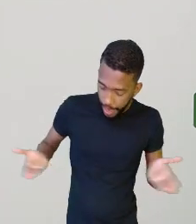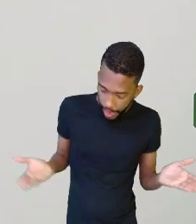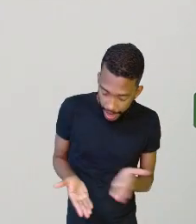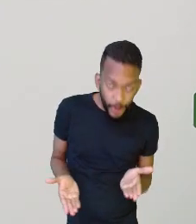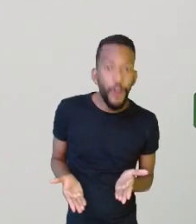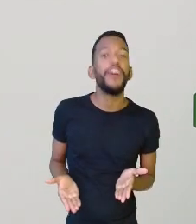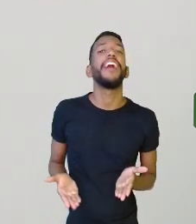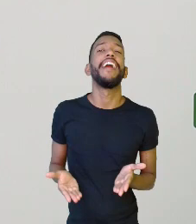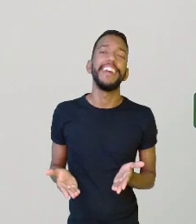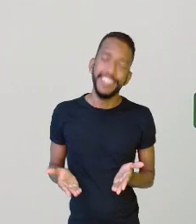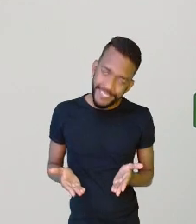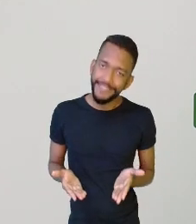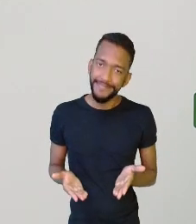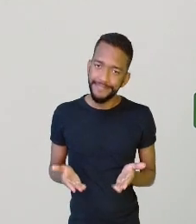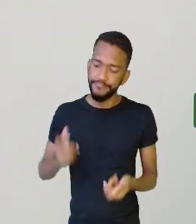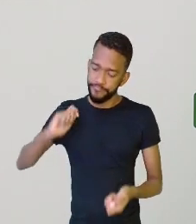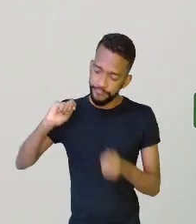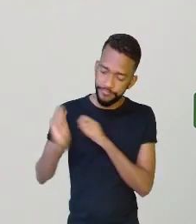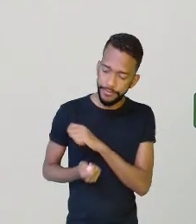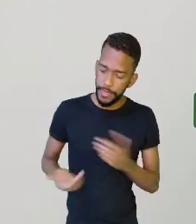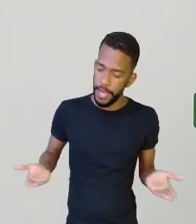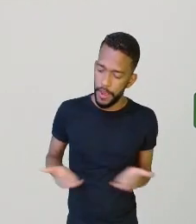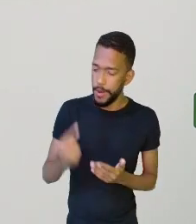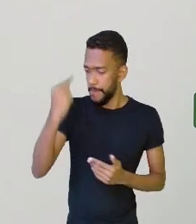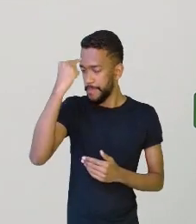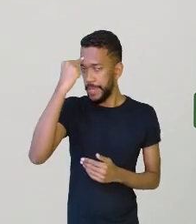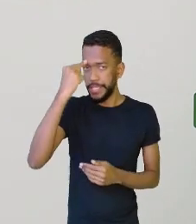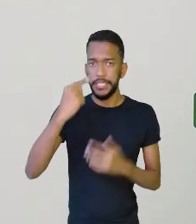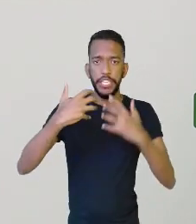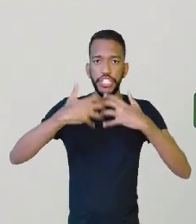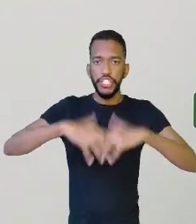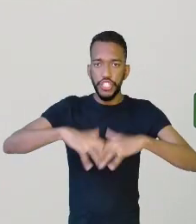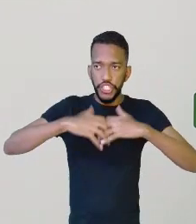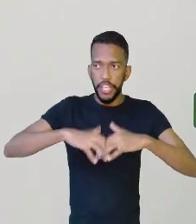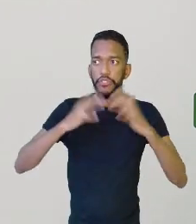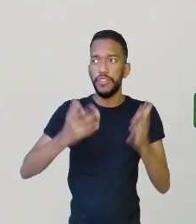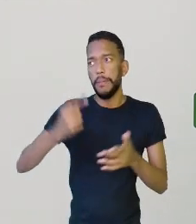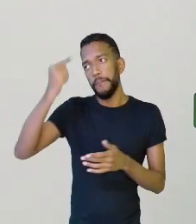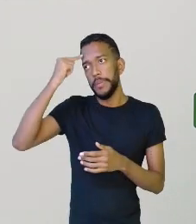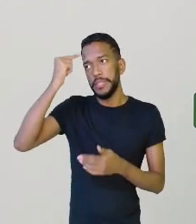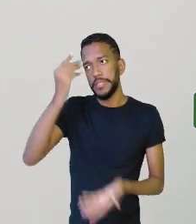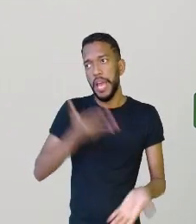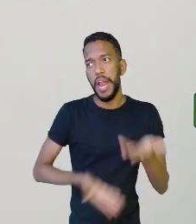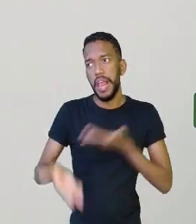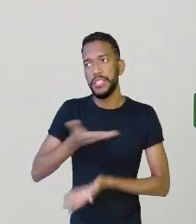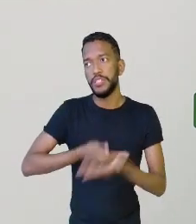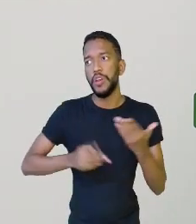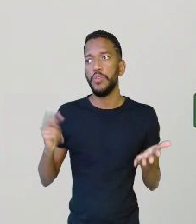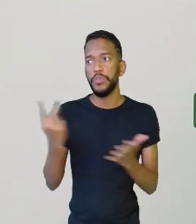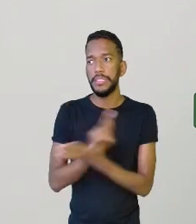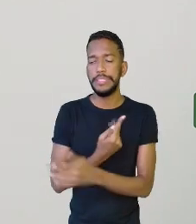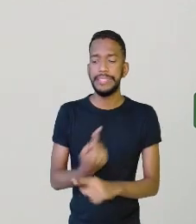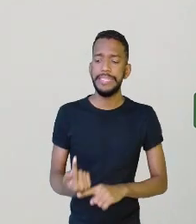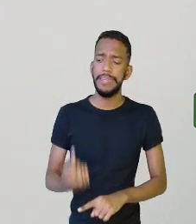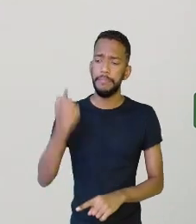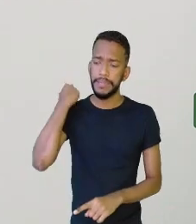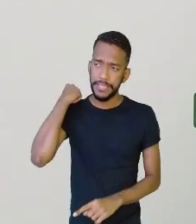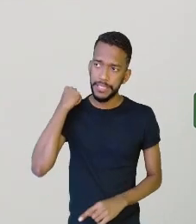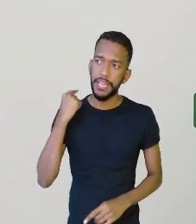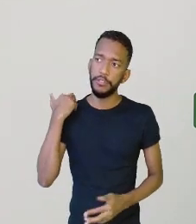trazer agora para os dias atuais, pensar no engenho, pensar nessas relações que aconteciam lá no